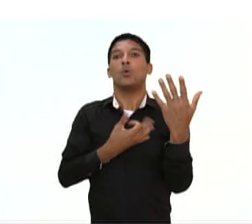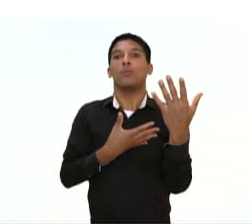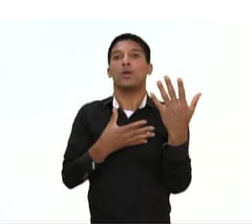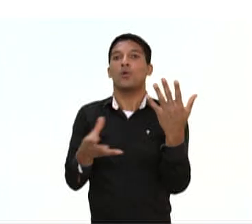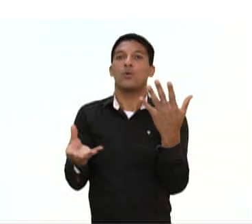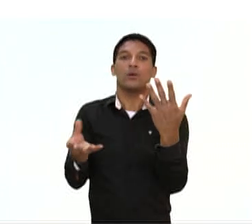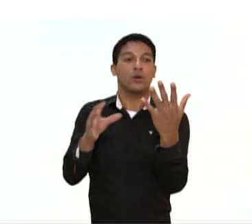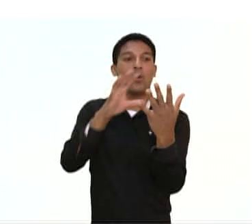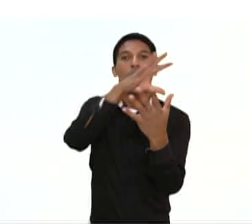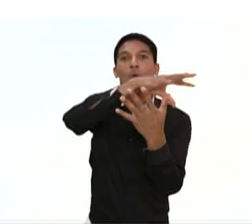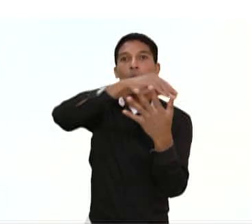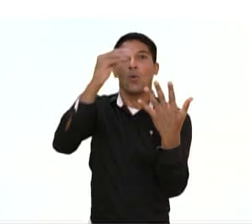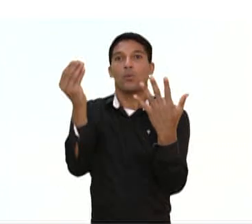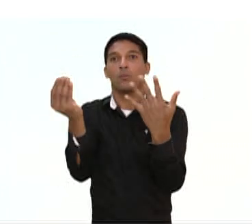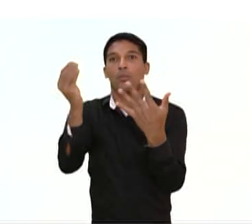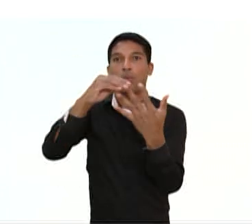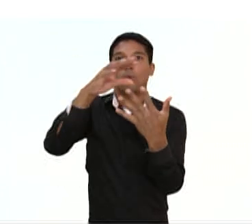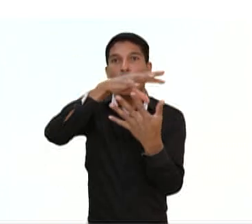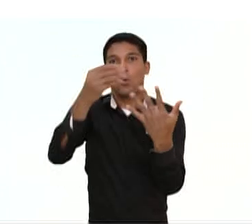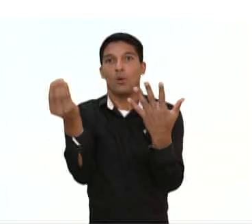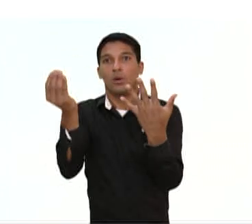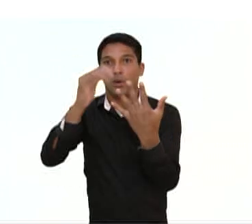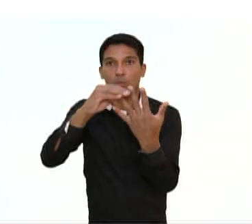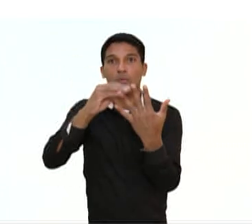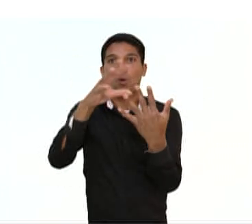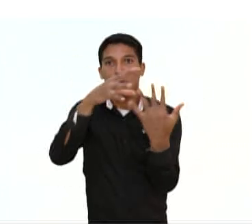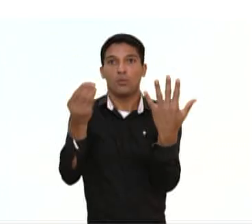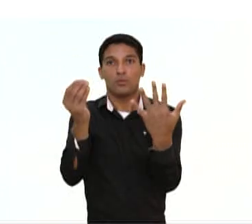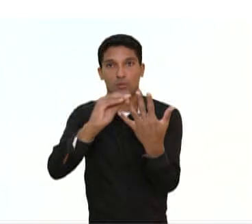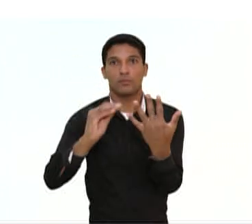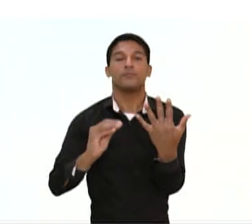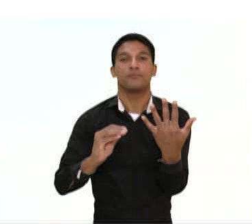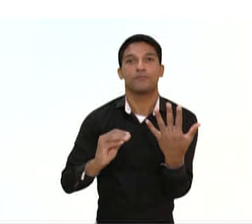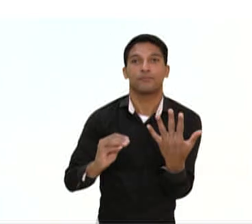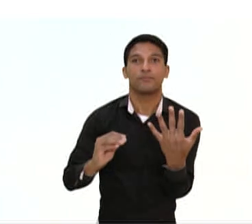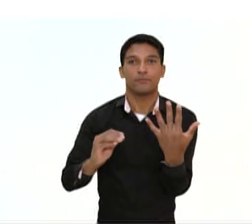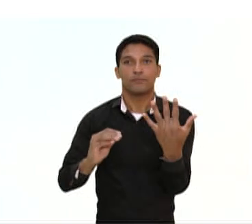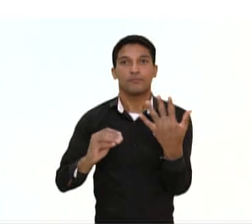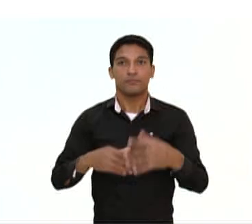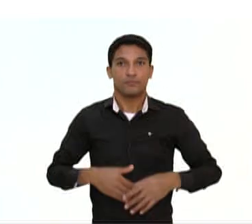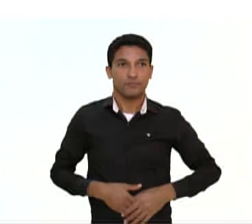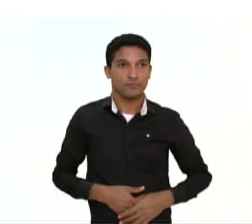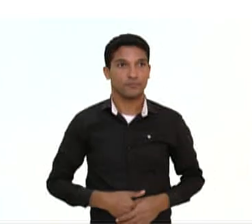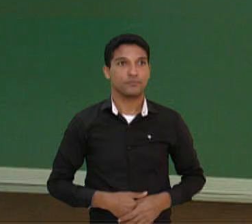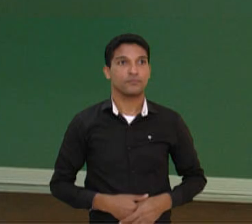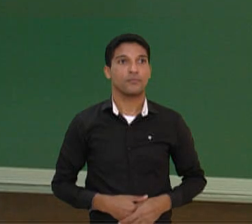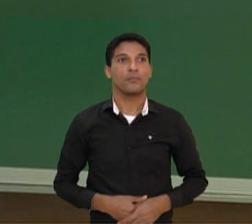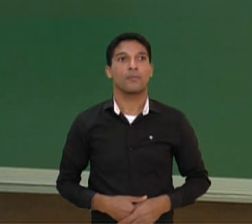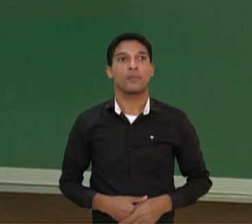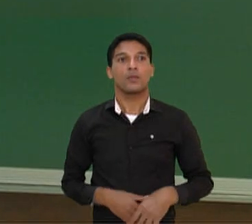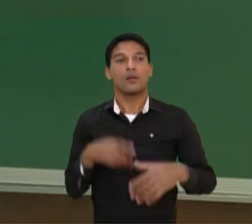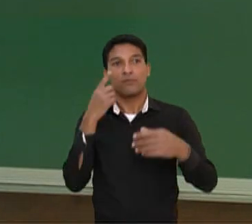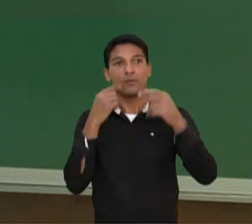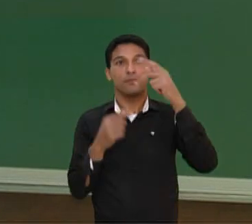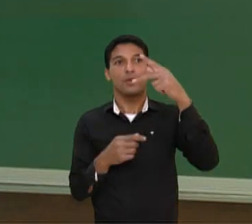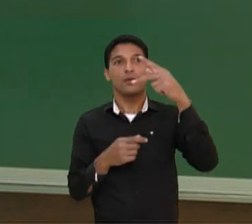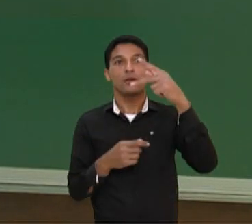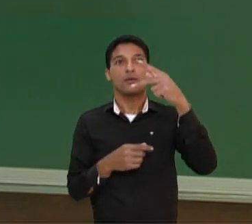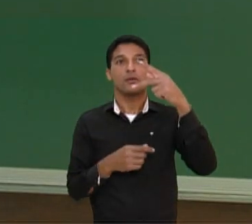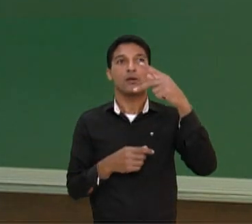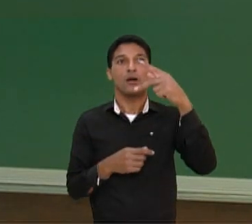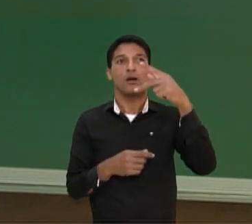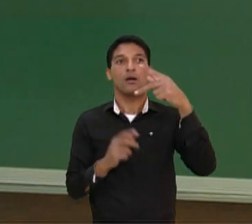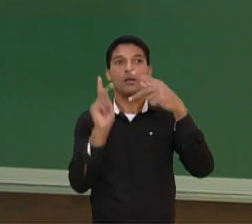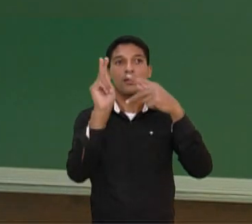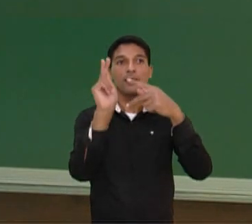alguns elementos do conjunto, eles se repetem, tá? Então, a permutação de N